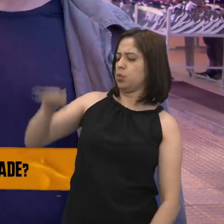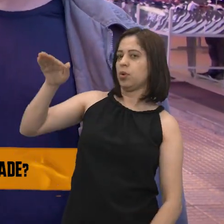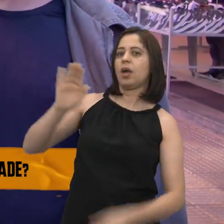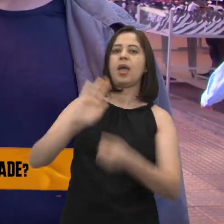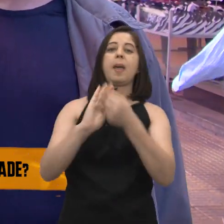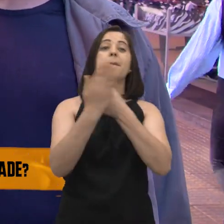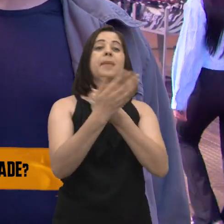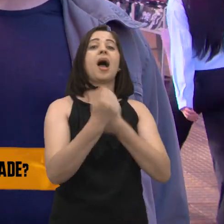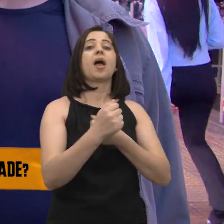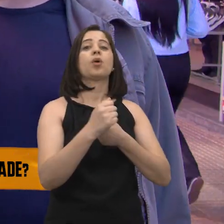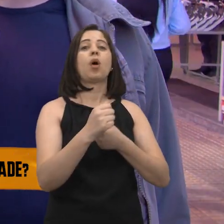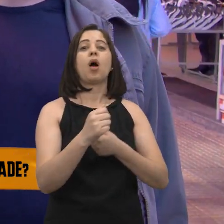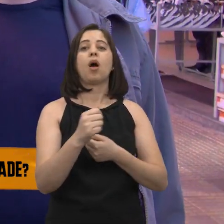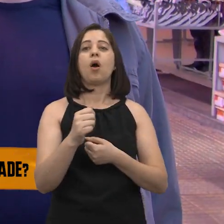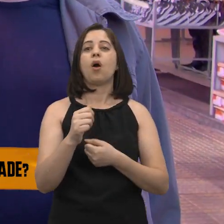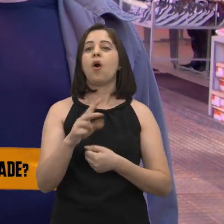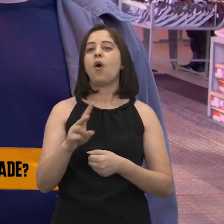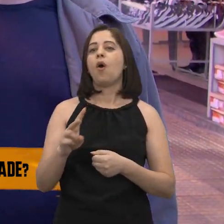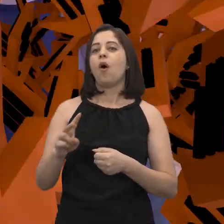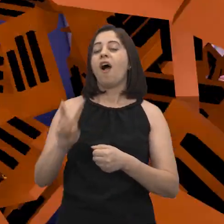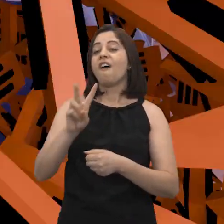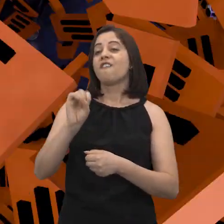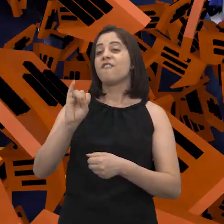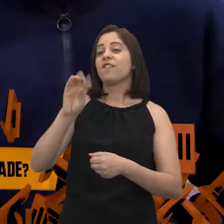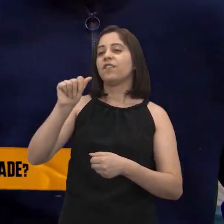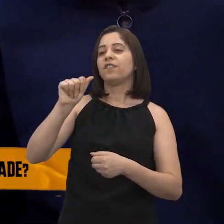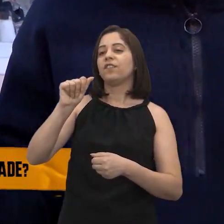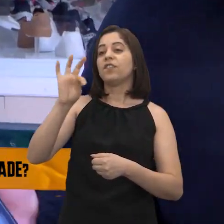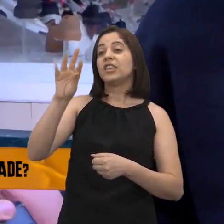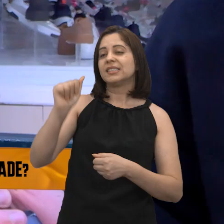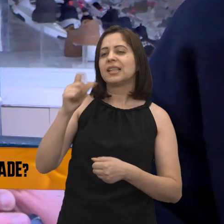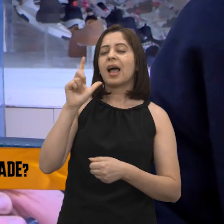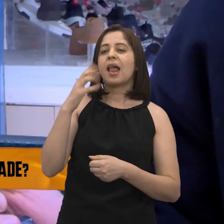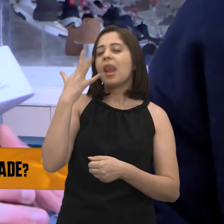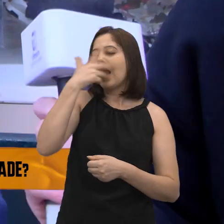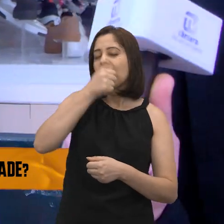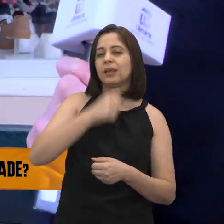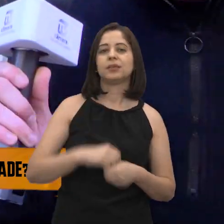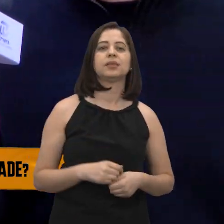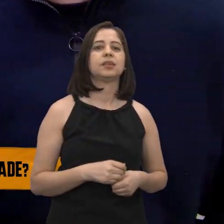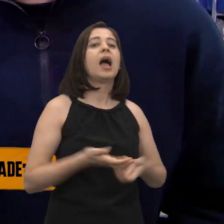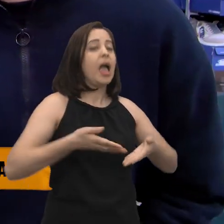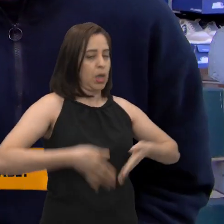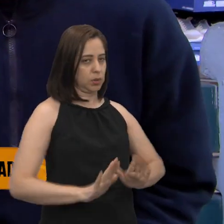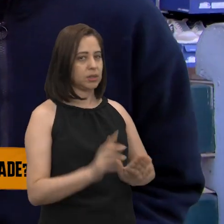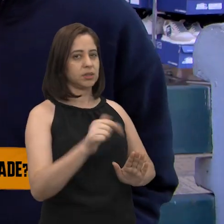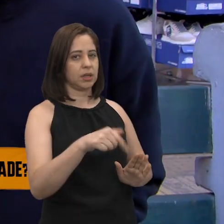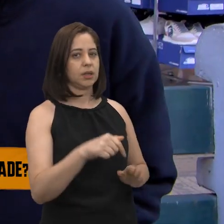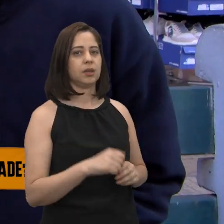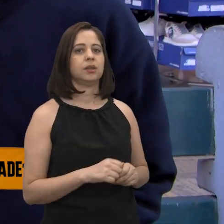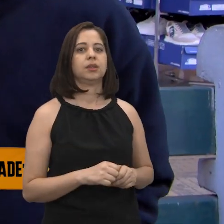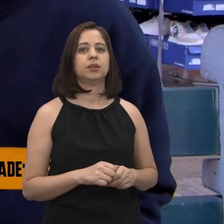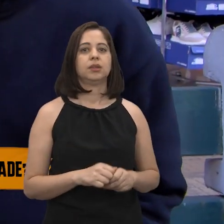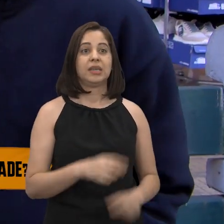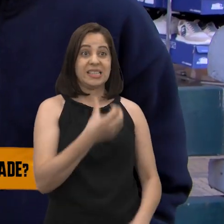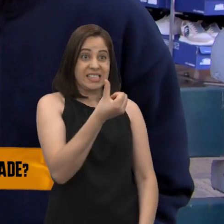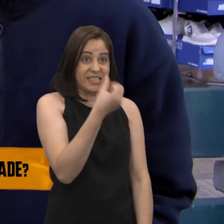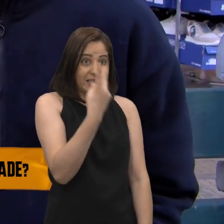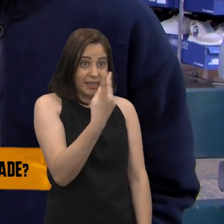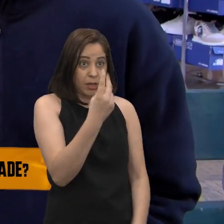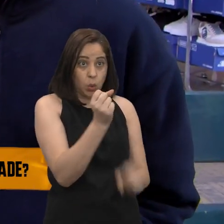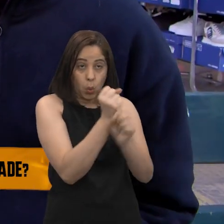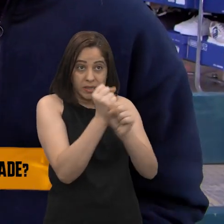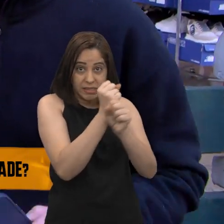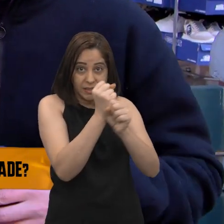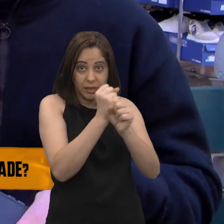é o seu bairro? Sou do Vista Linda, residencial Vista Linda. Eu nasci aqui. Há quantos anos você está em São José dos Campos, então?